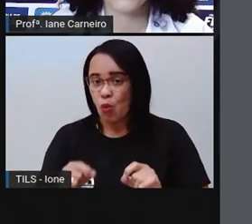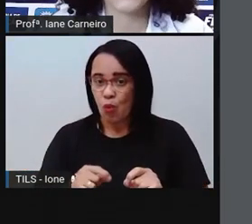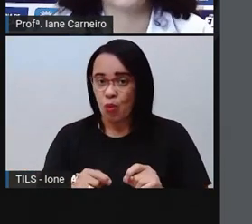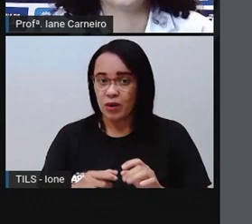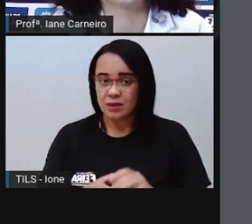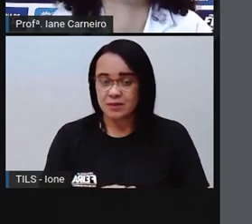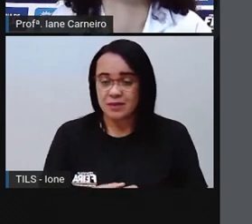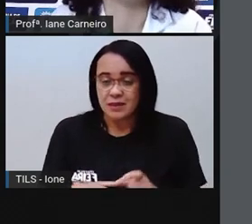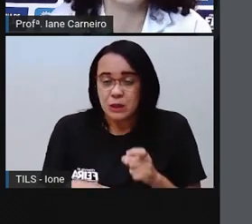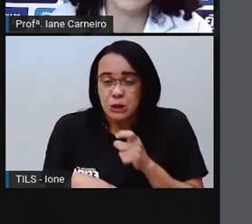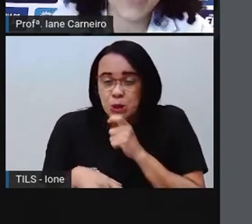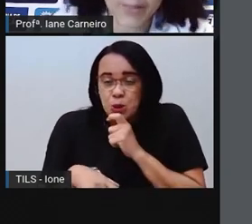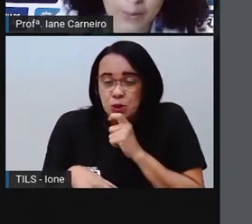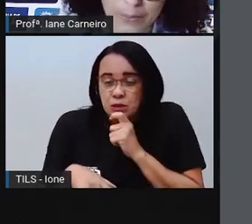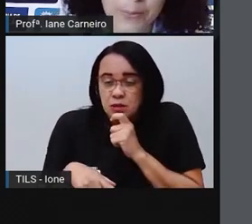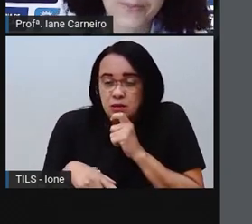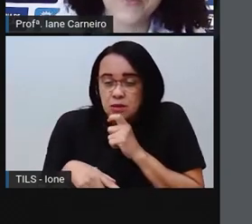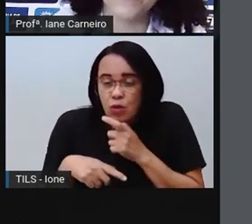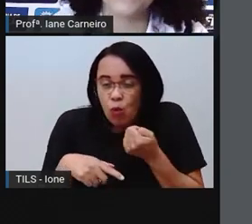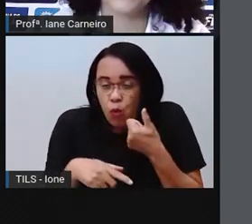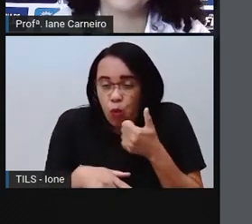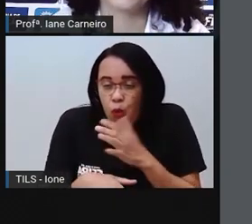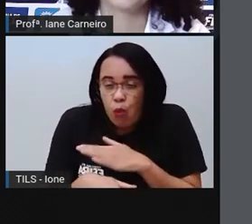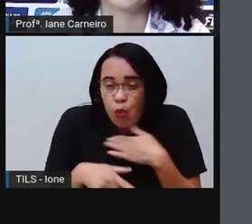quase morrem de frio.